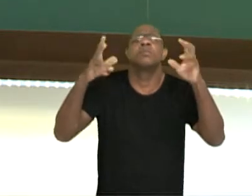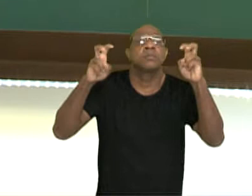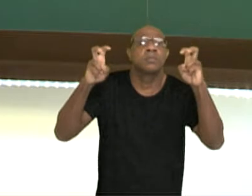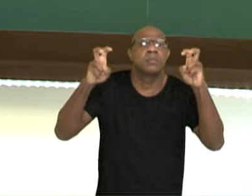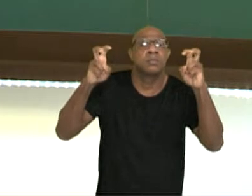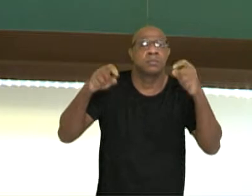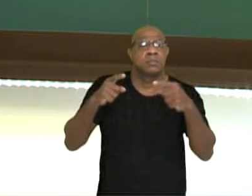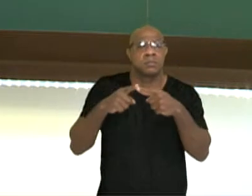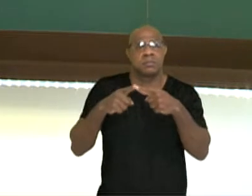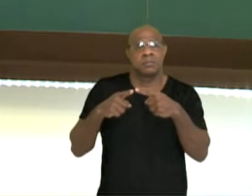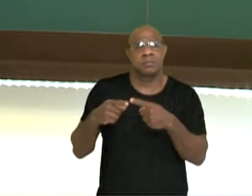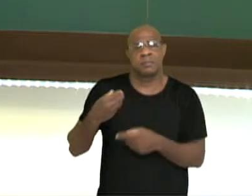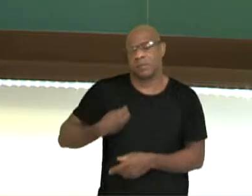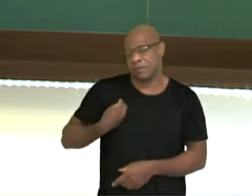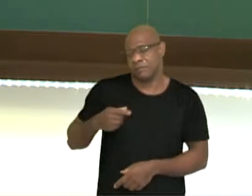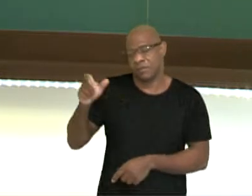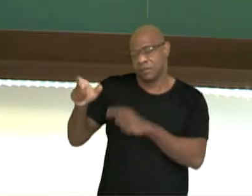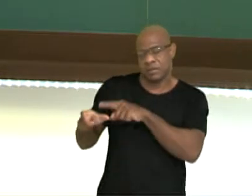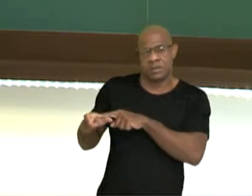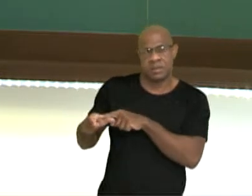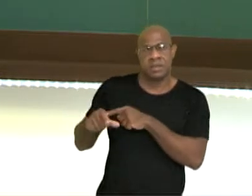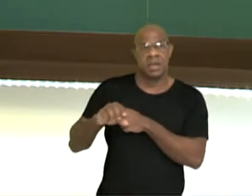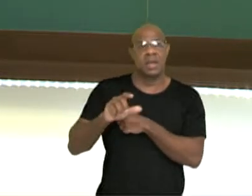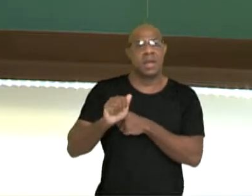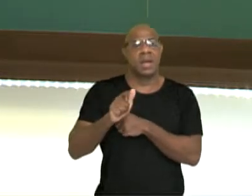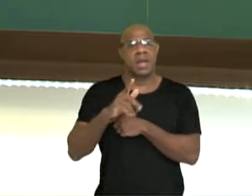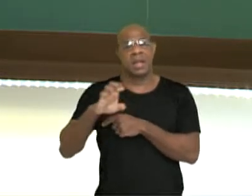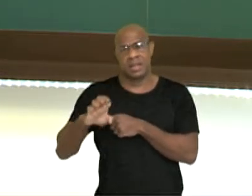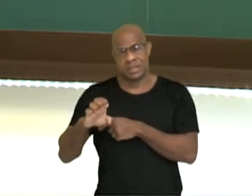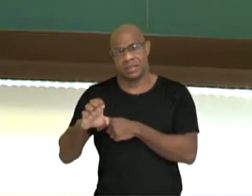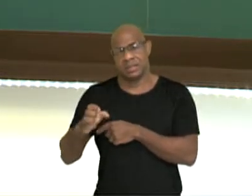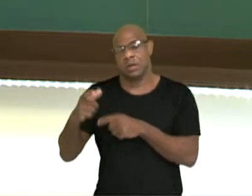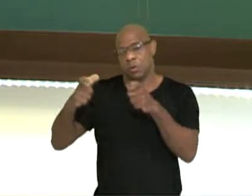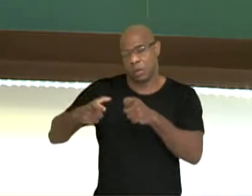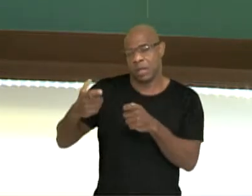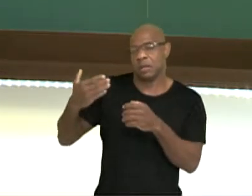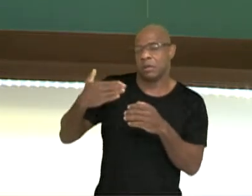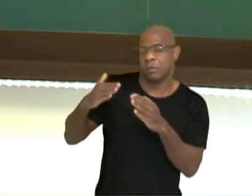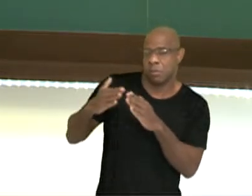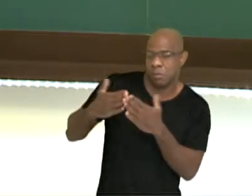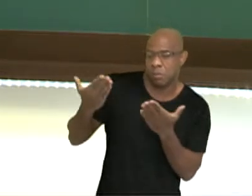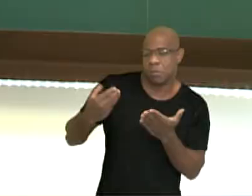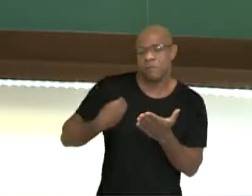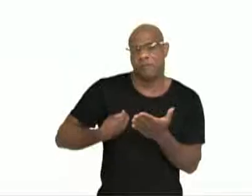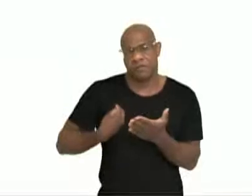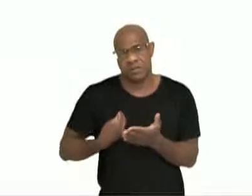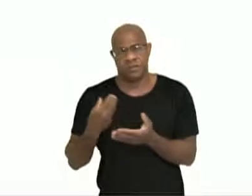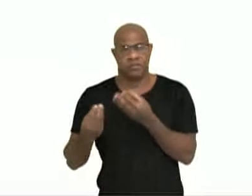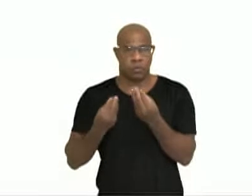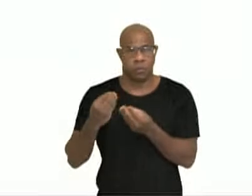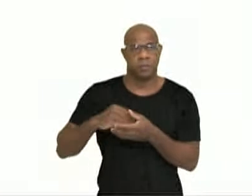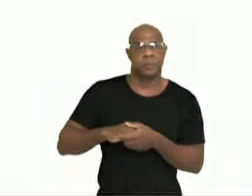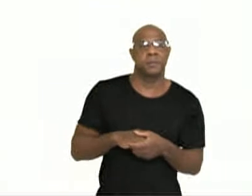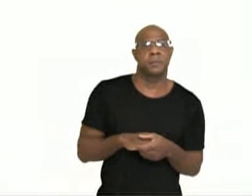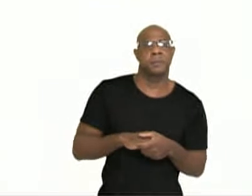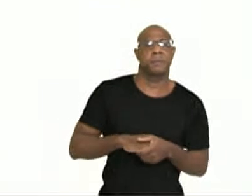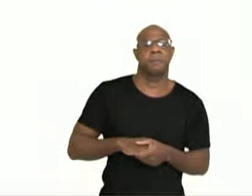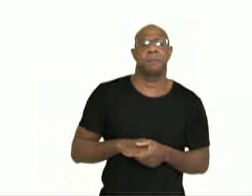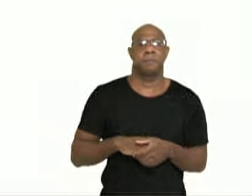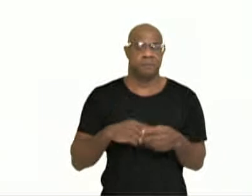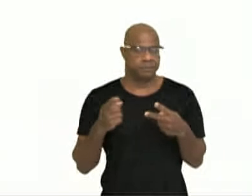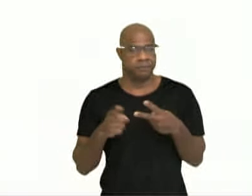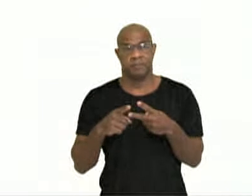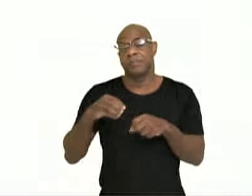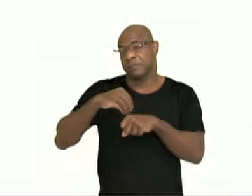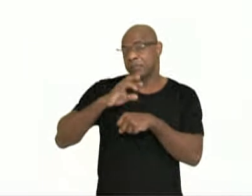fala sobre a Alicia, o lugar que ela mora, né, descreve o ambiente com quem ela vive. Isso são sugestões